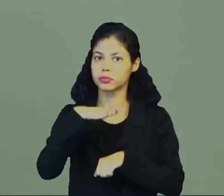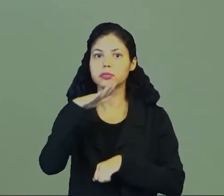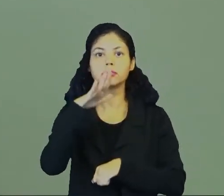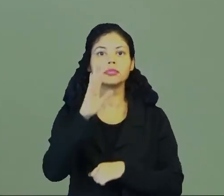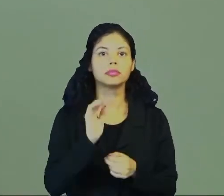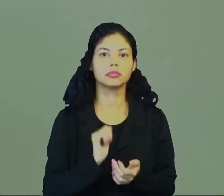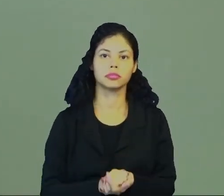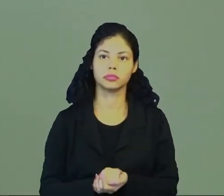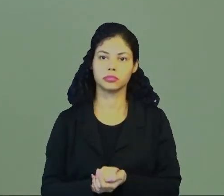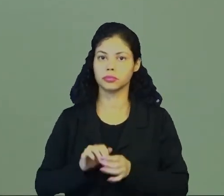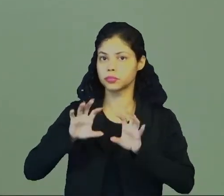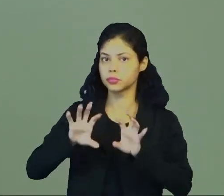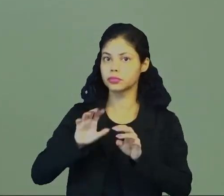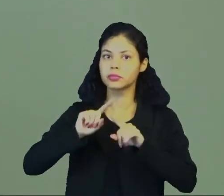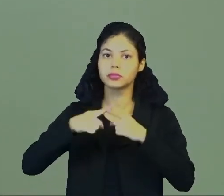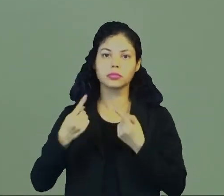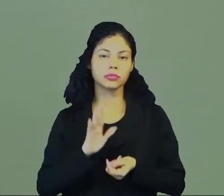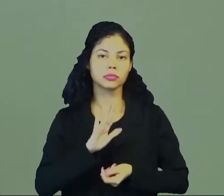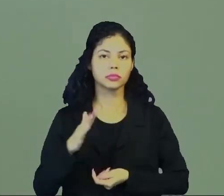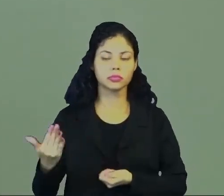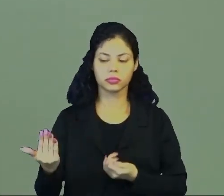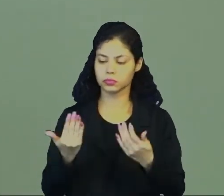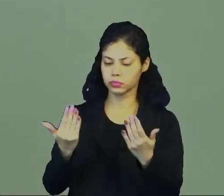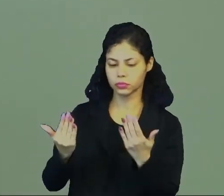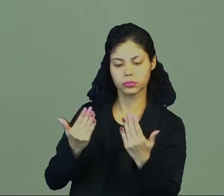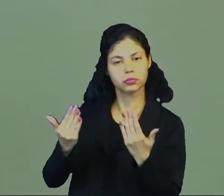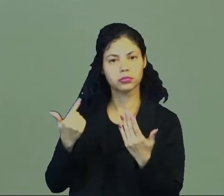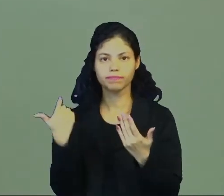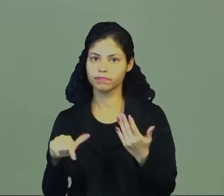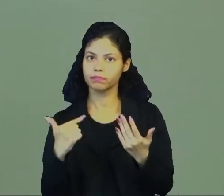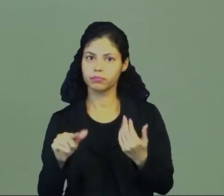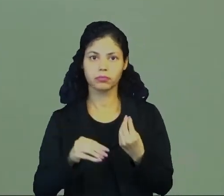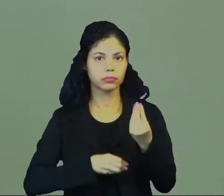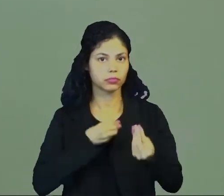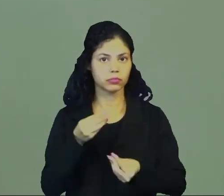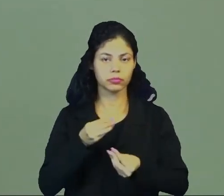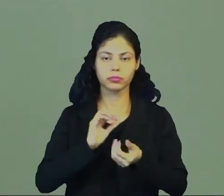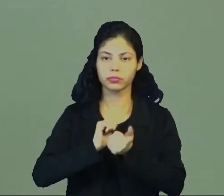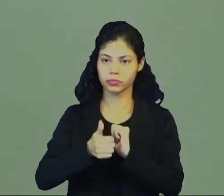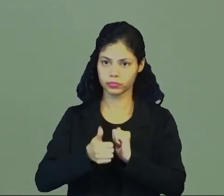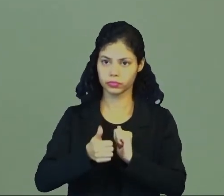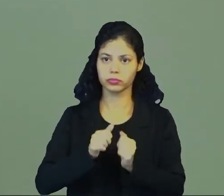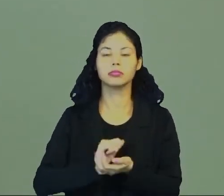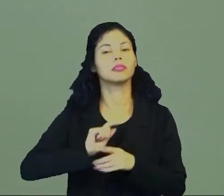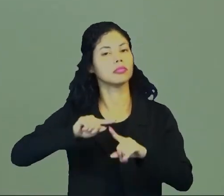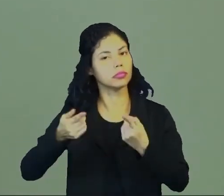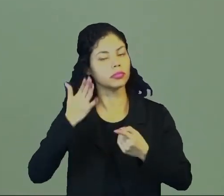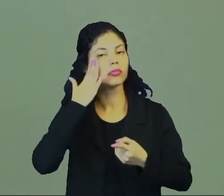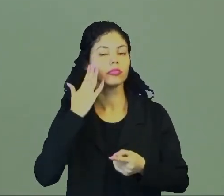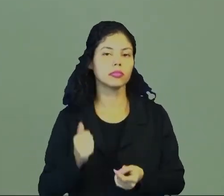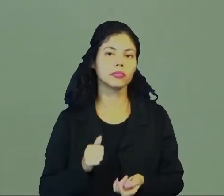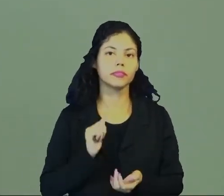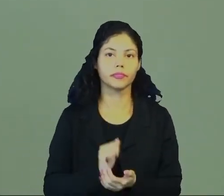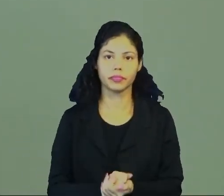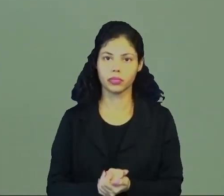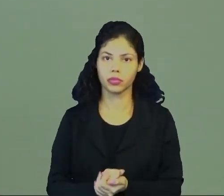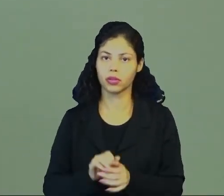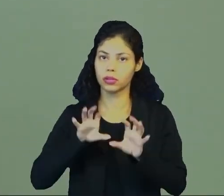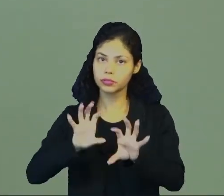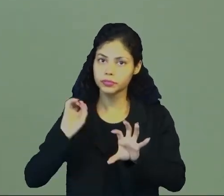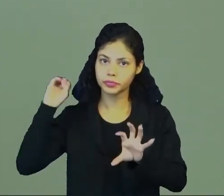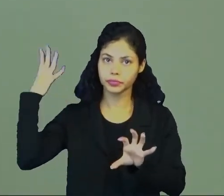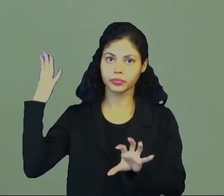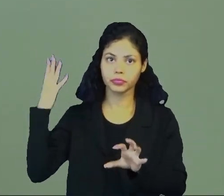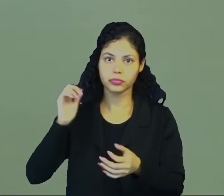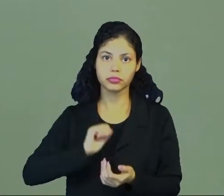mais em relação a isso. Mas quando fazemos a comparação, não tem como saber esse processo de adaptação. Mas sabemos que o processo de adaptação, nesse